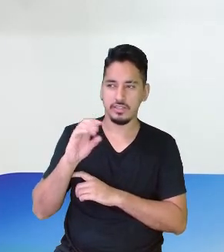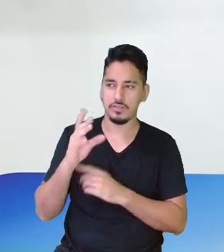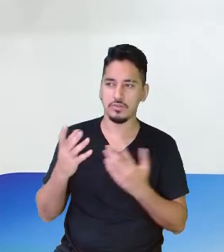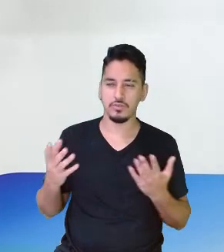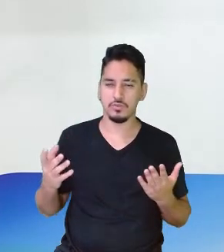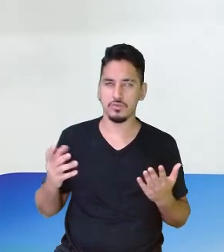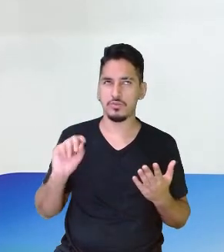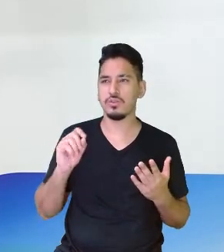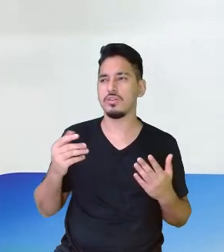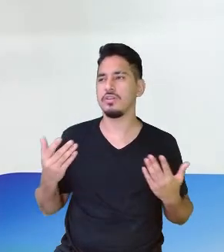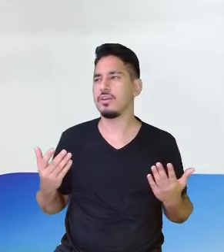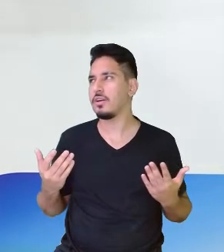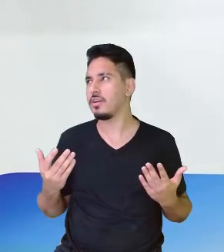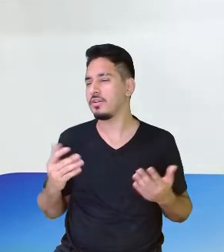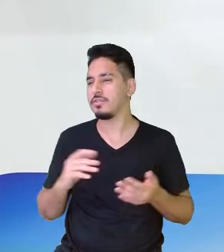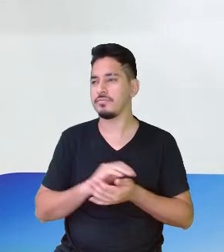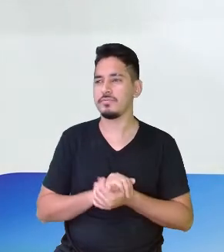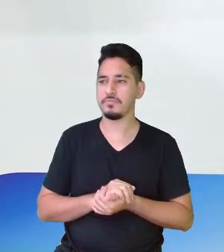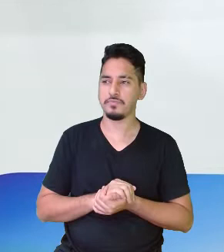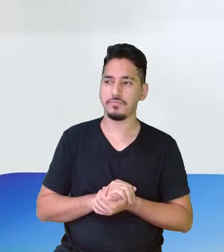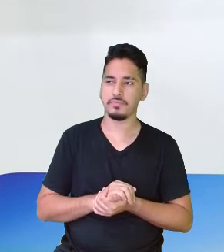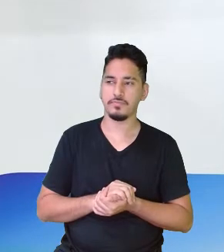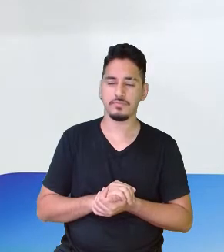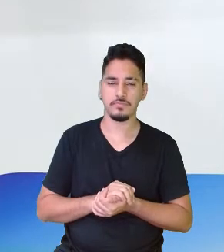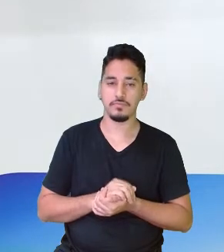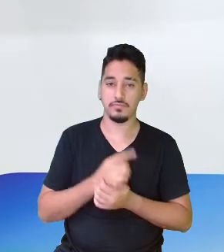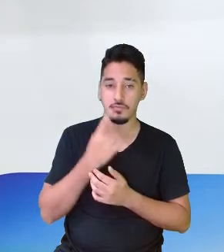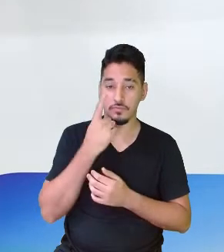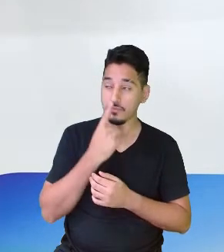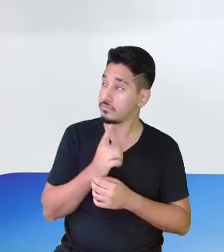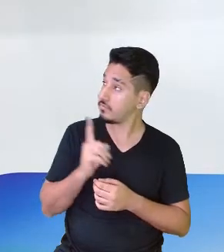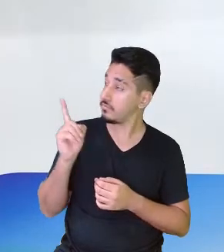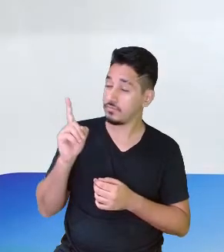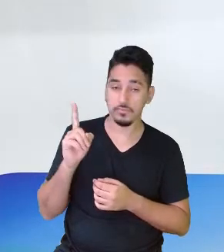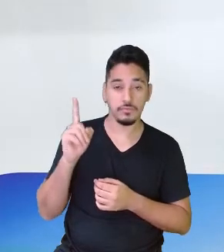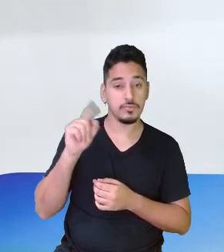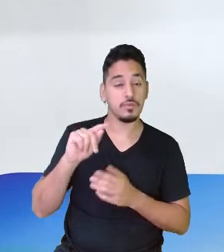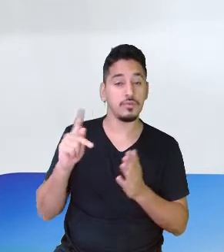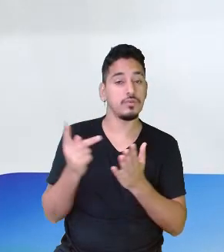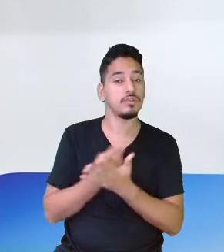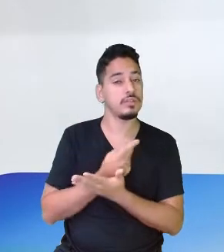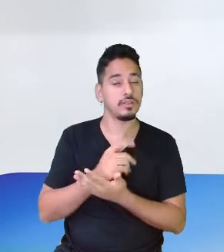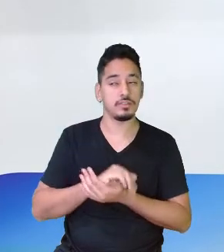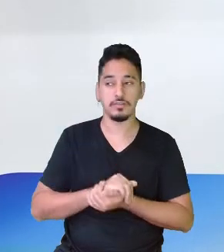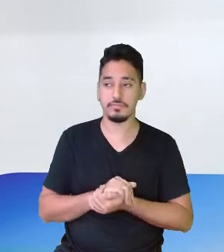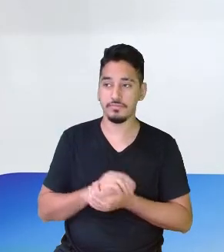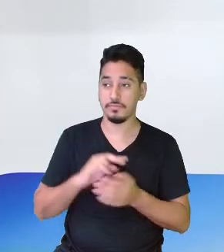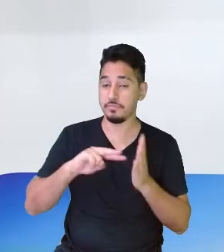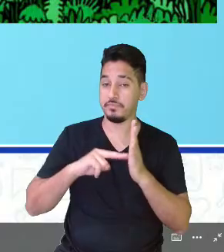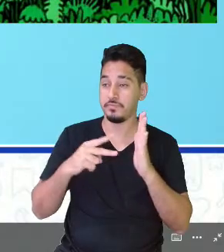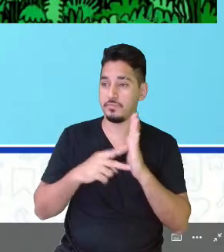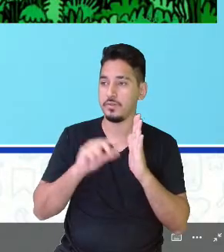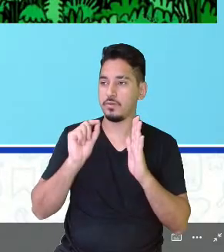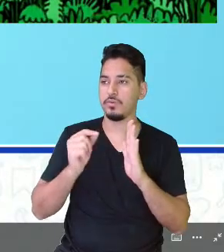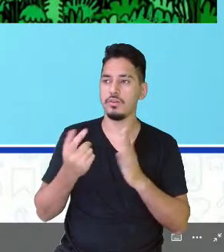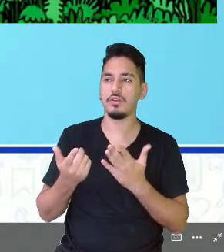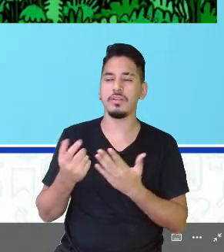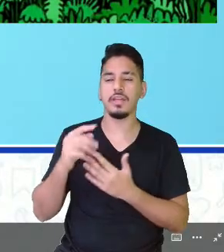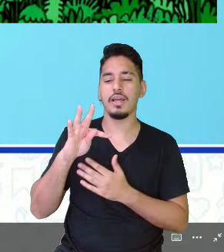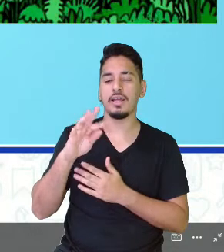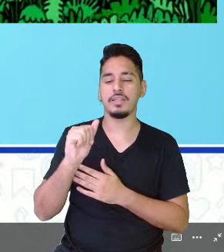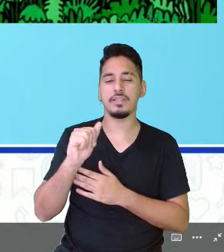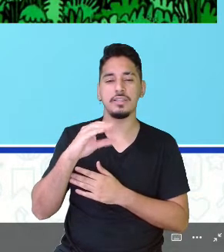mas Camille, o que é subentendido? O subentendido é o quê? É um adjetivo que significa algo que é